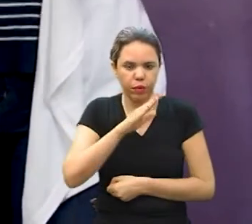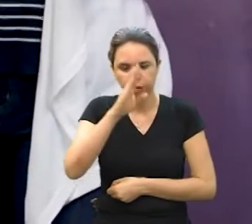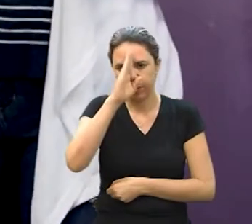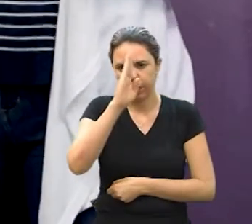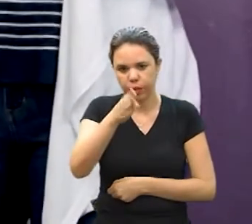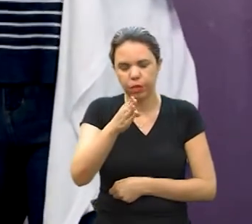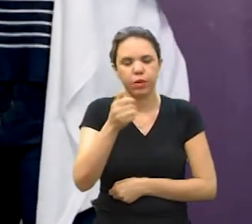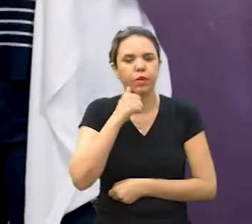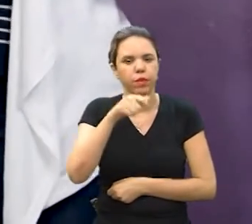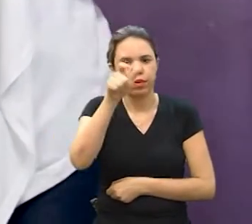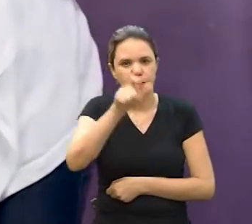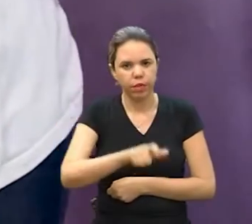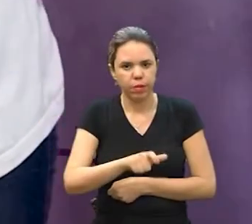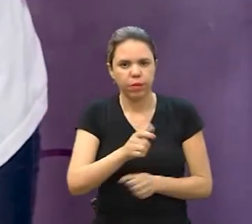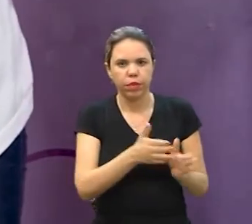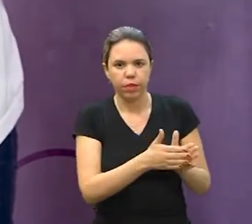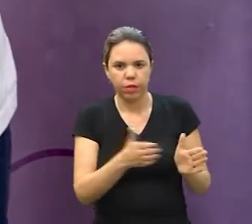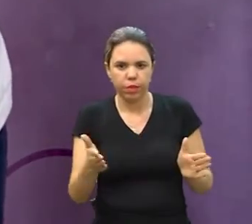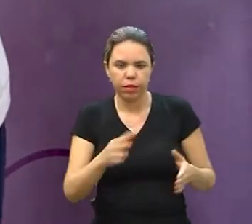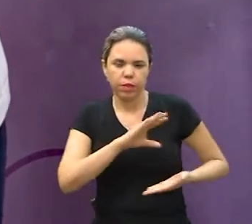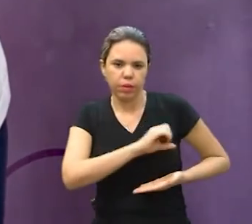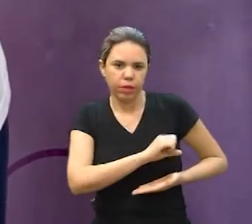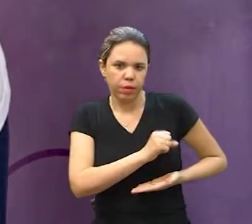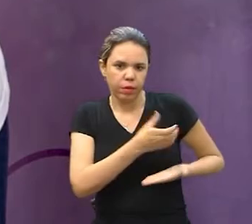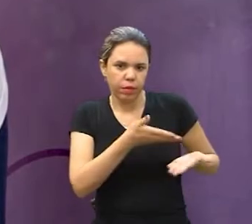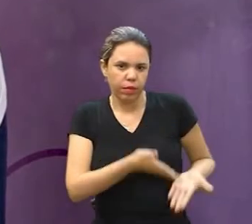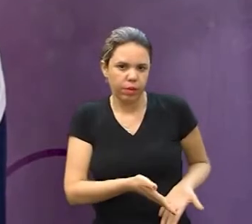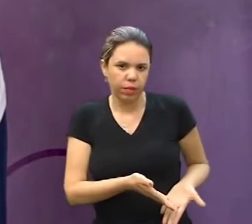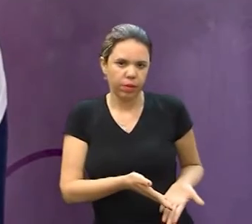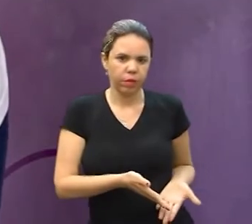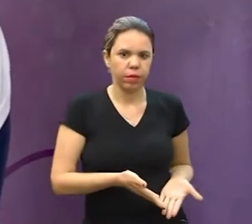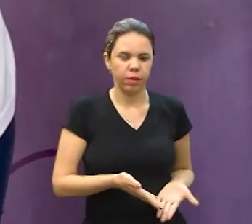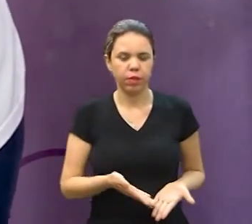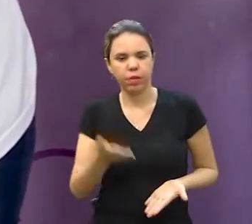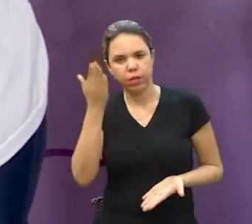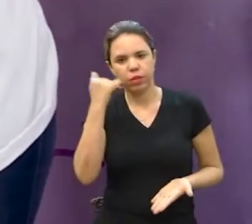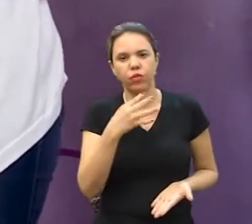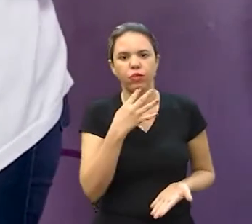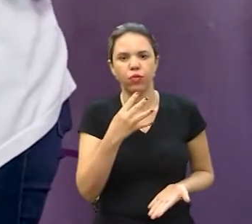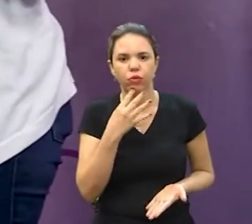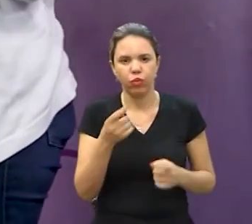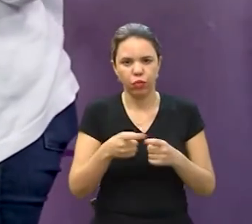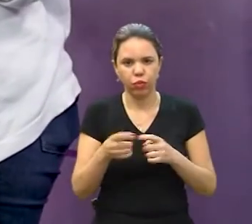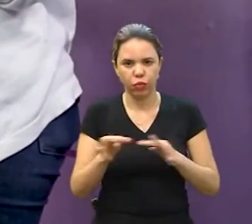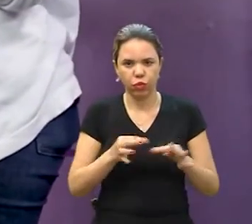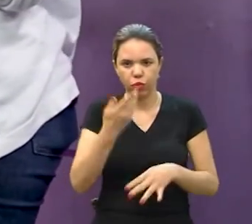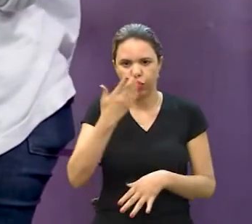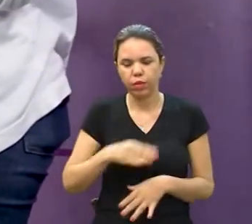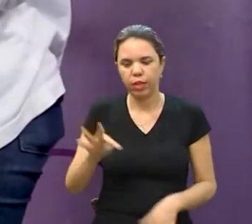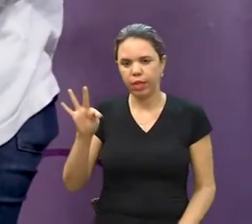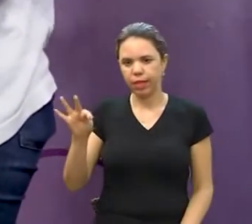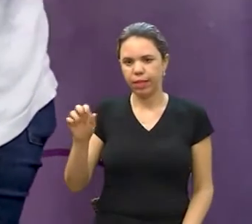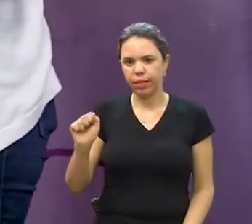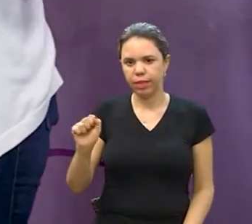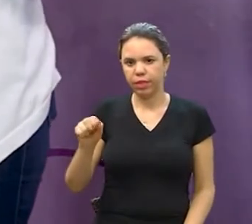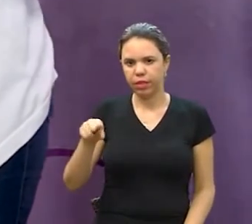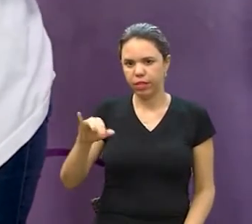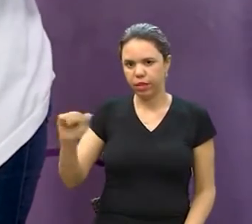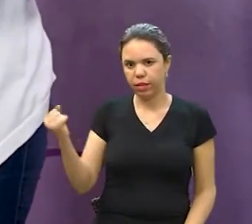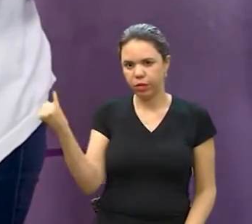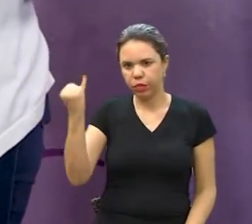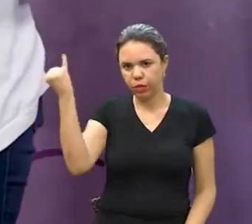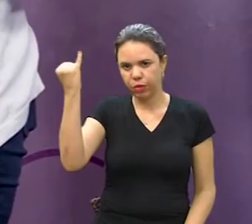as mamães, principalmente aquelas que estão na fase da amamentação. A gente vai saber aqui com a pediatra Tânia Quintela